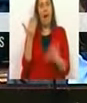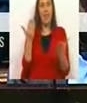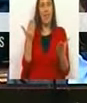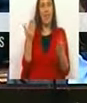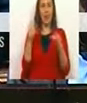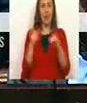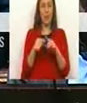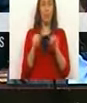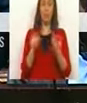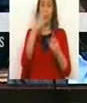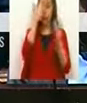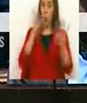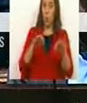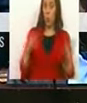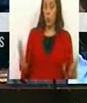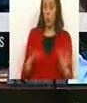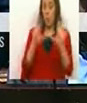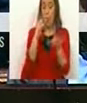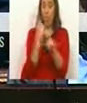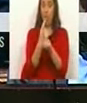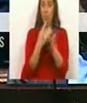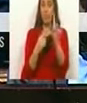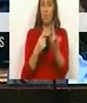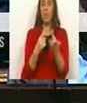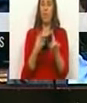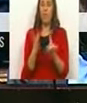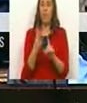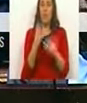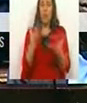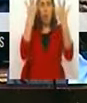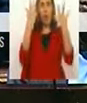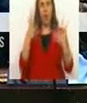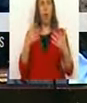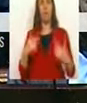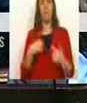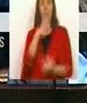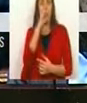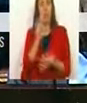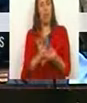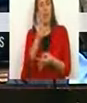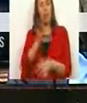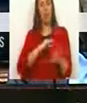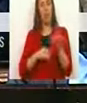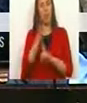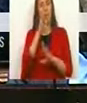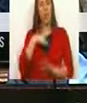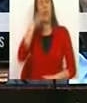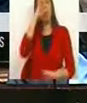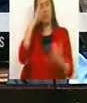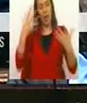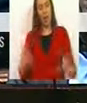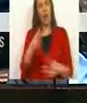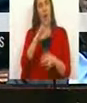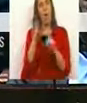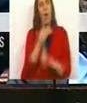chegar a esta conclusão, mas também chegou lá e é o que temos a assinalar. Senhores deputados, eu sei que agora